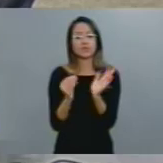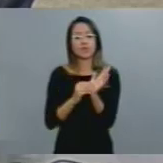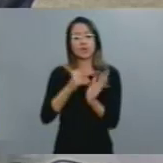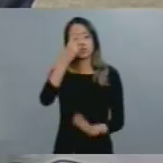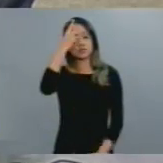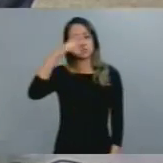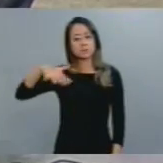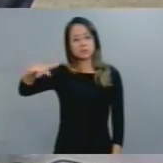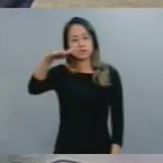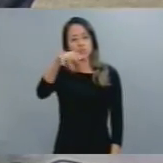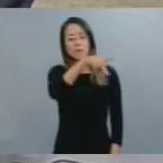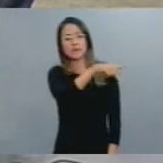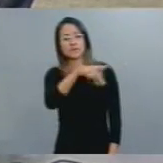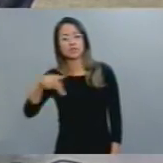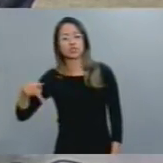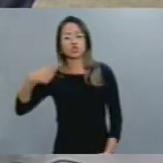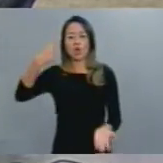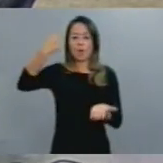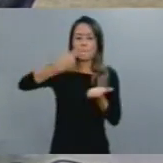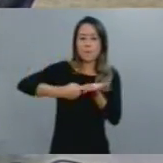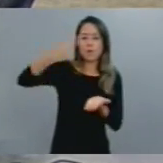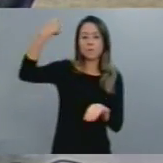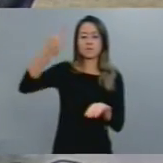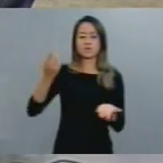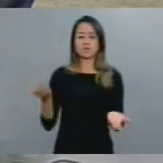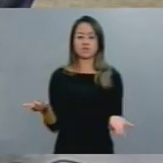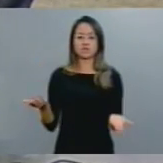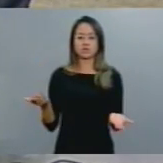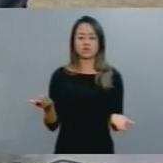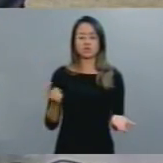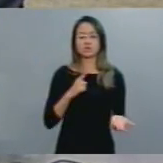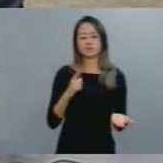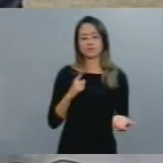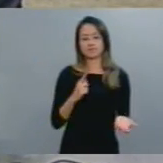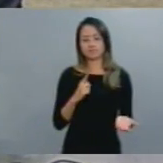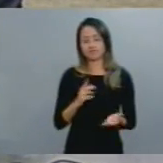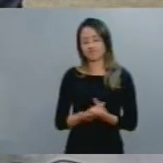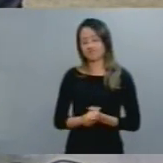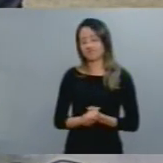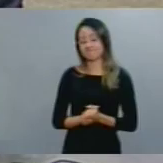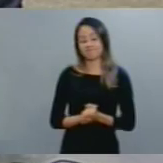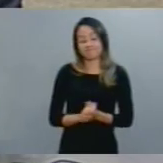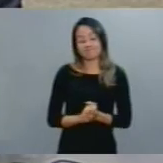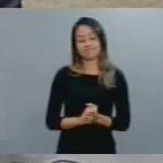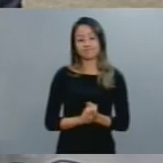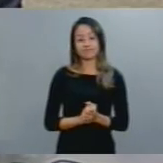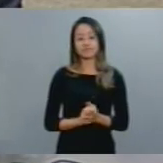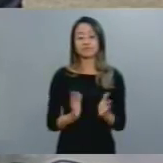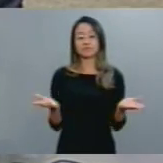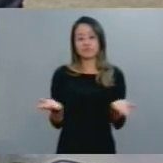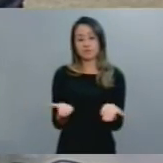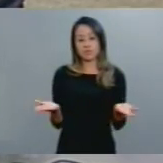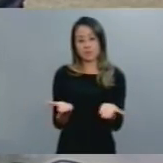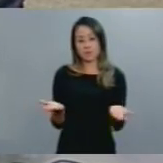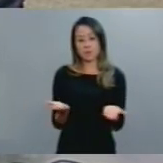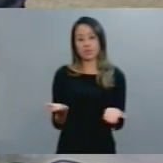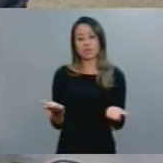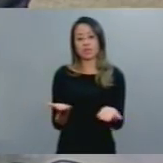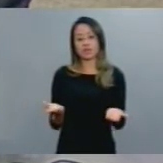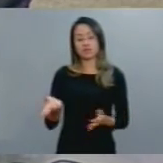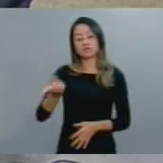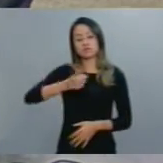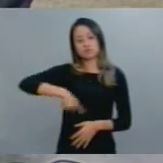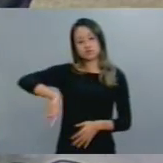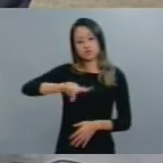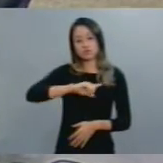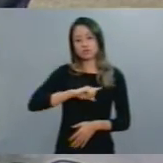compromisso público, que tenham vida, que tenham passado, que tenham presente. Lamentavelmente, hoje nós estamos